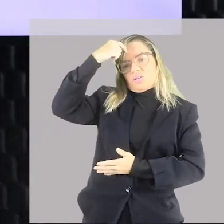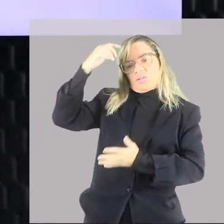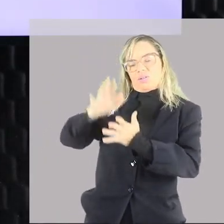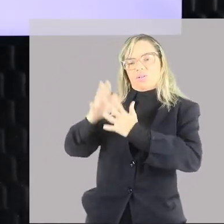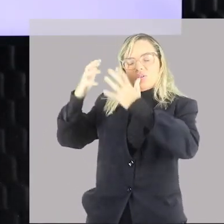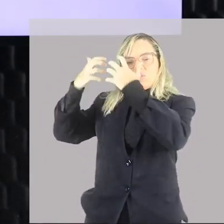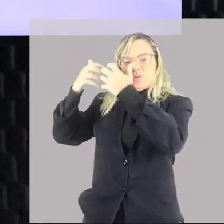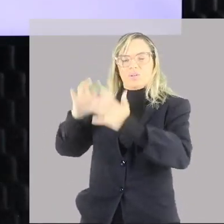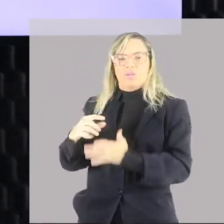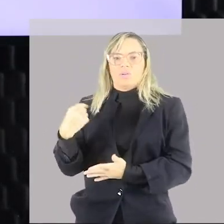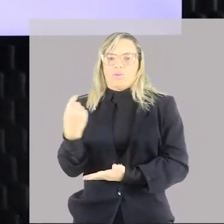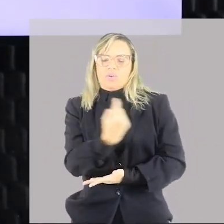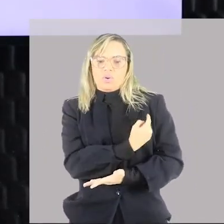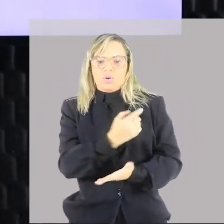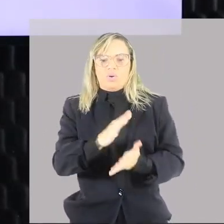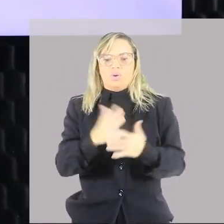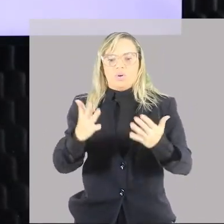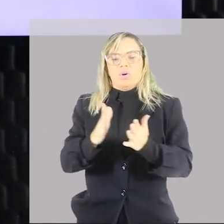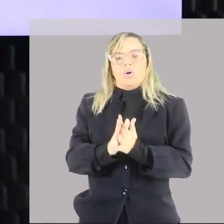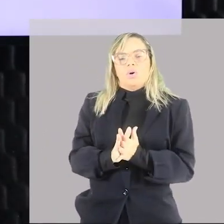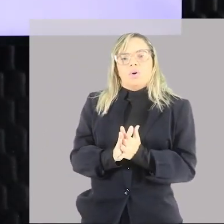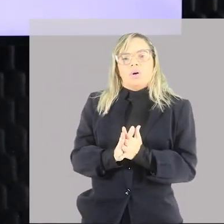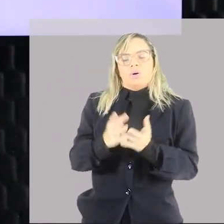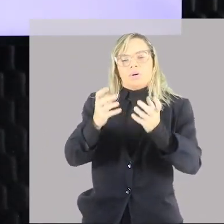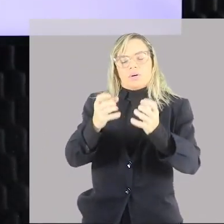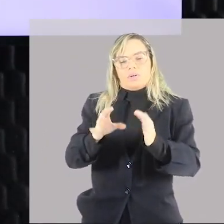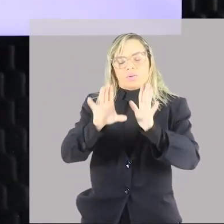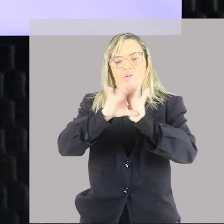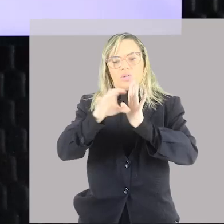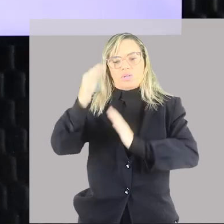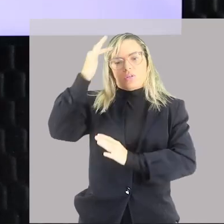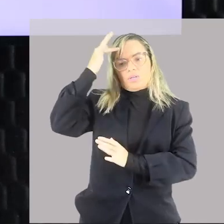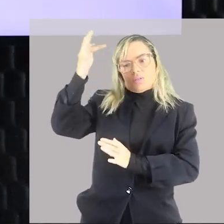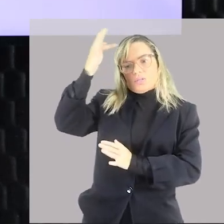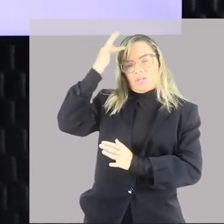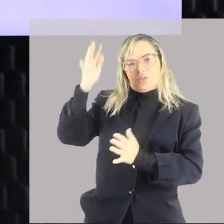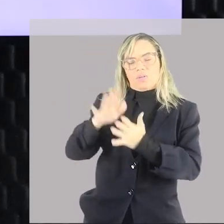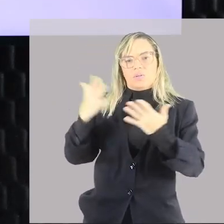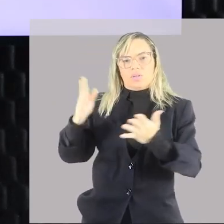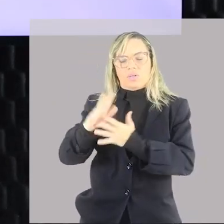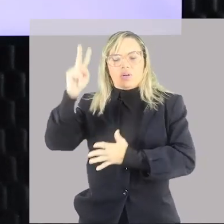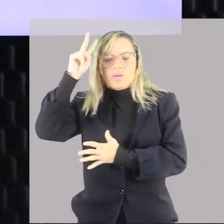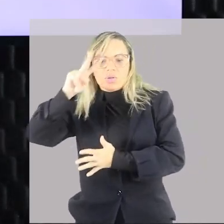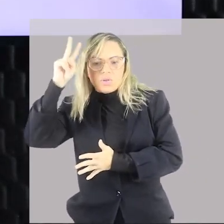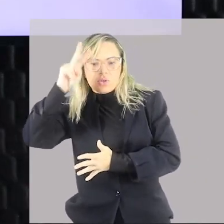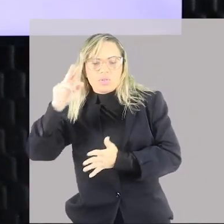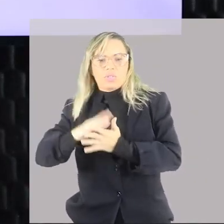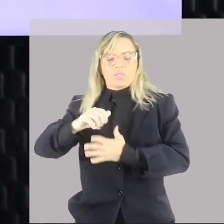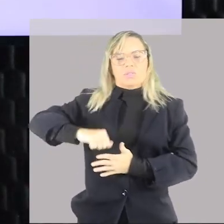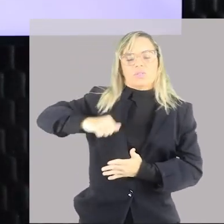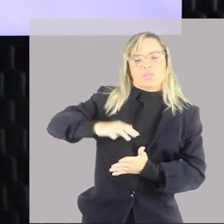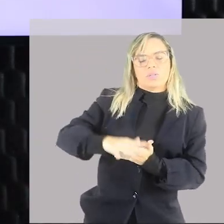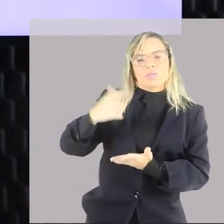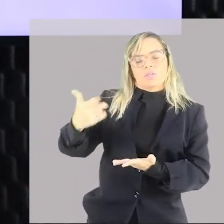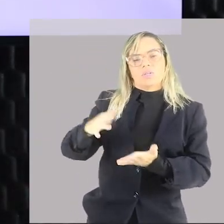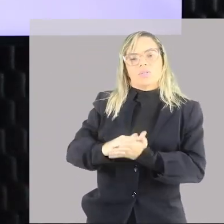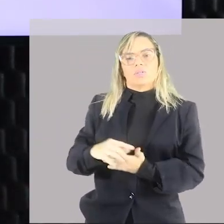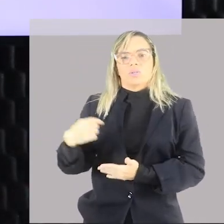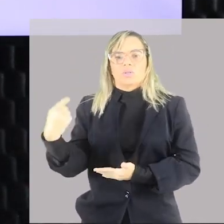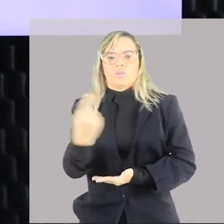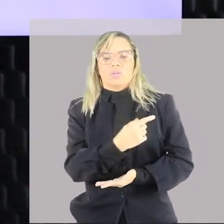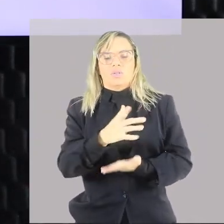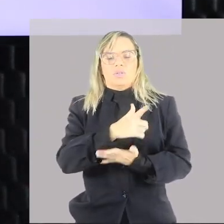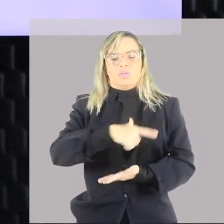partir daquilo que nós consideramos como atitude filosófica, ok? Lembrando vocês que dentro destas atitudes nós temos uma série